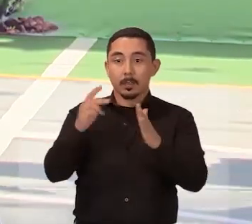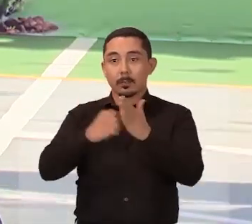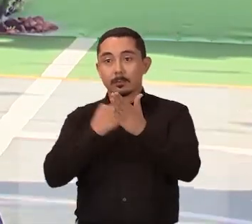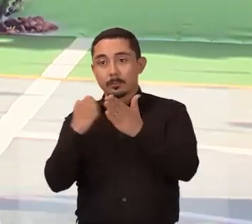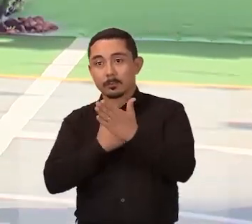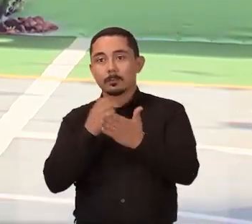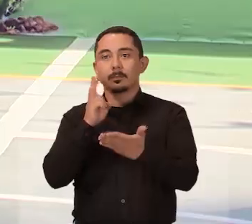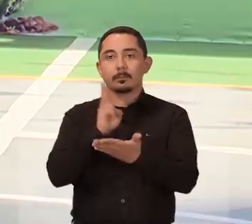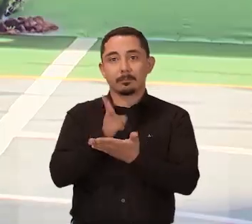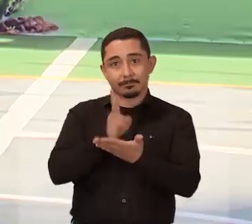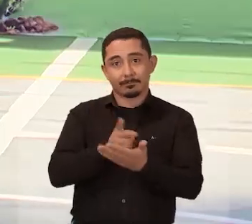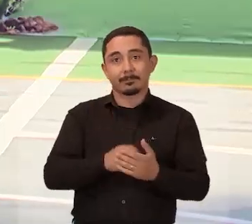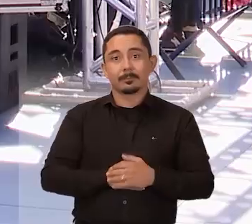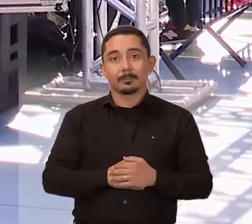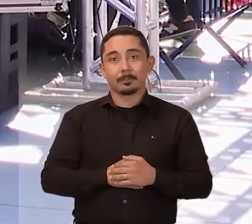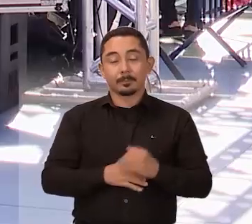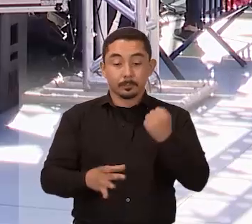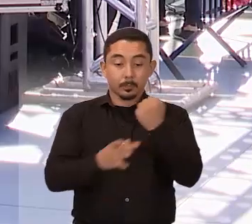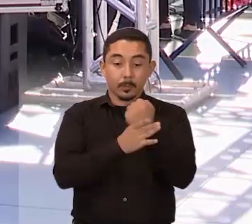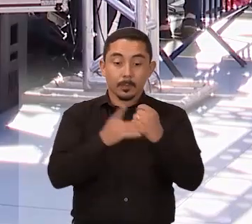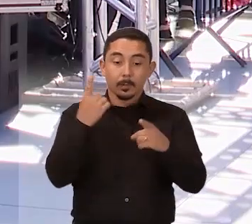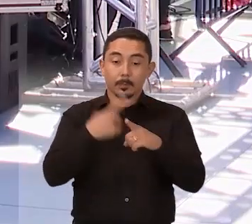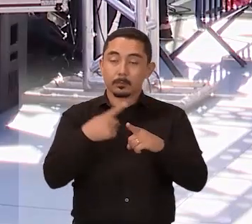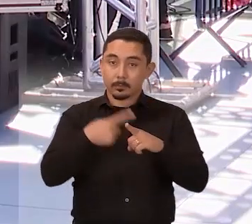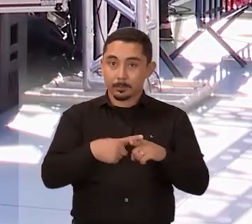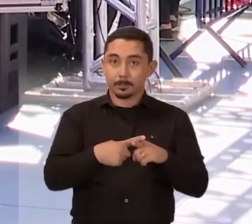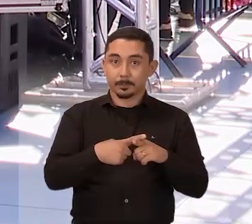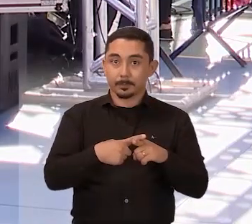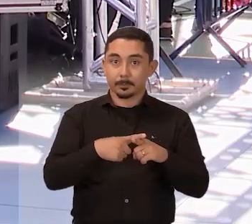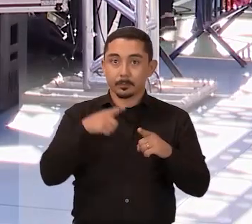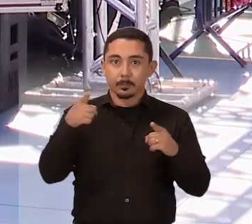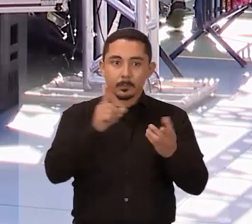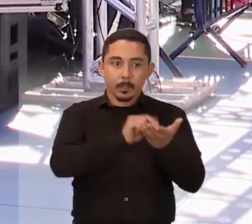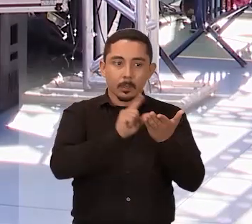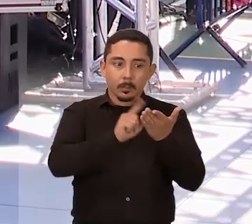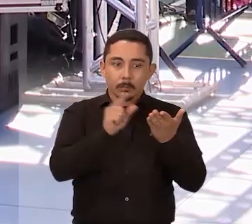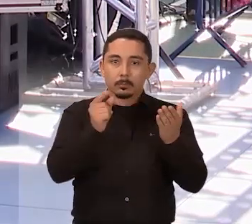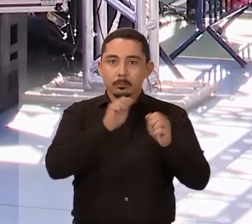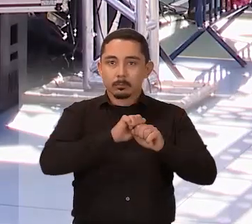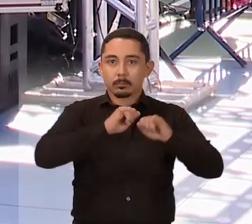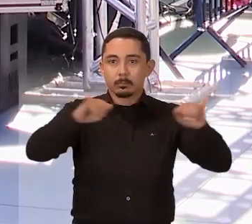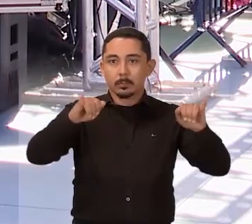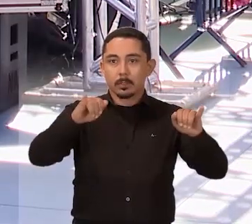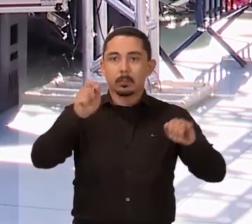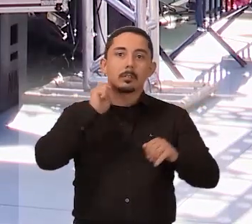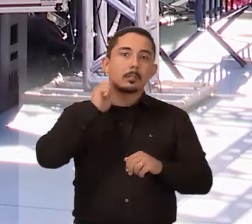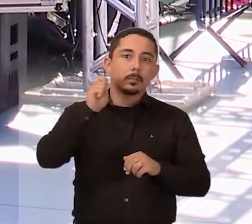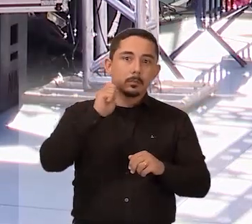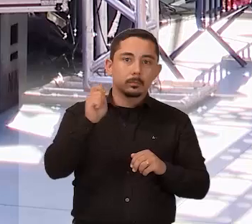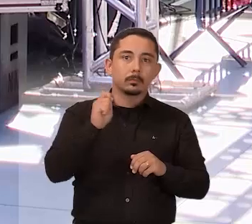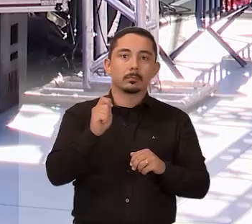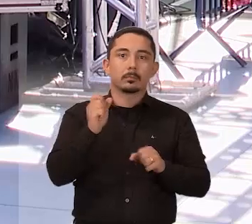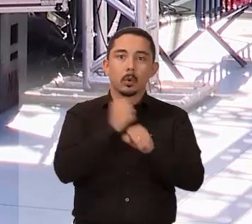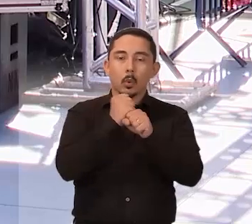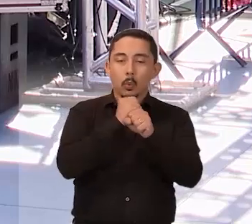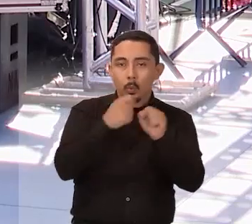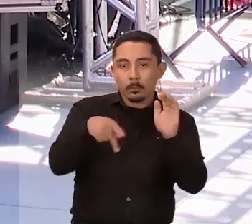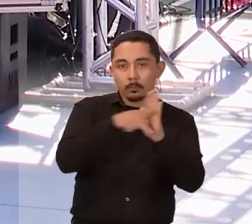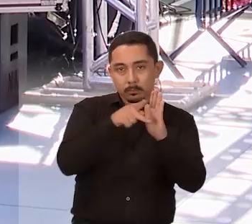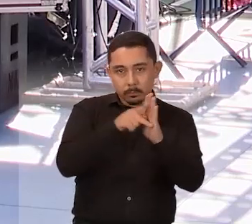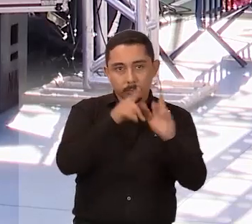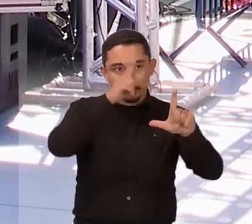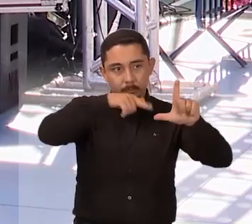da empresa sempre. E toda essa segurança tem justificativa. Dados publicados em abril pelo